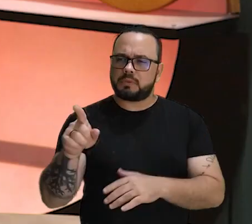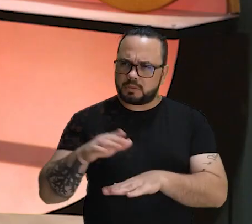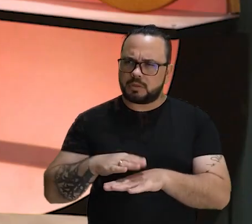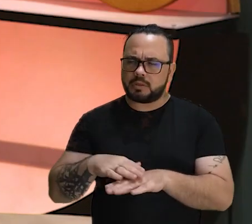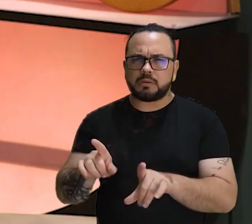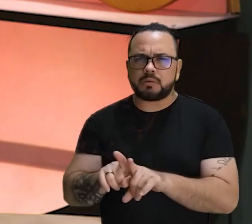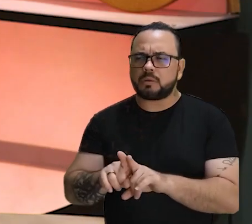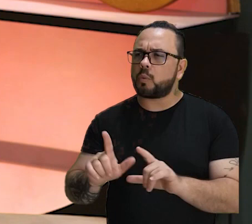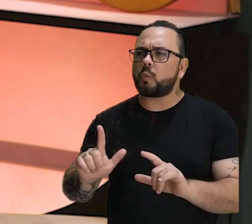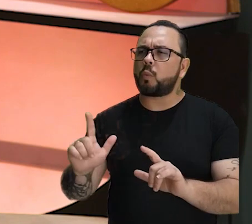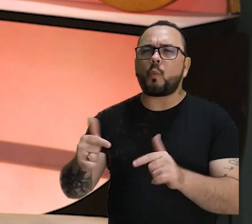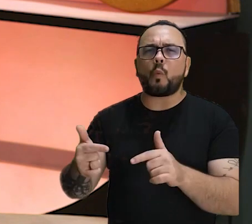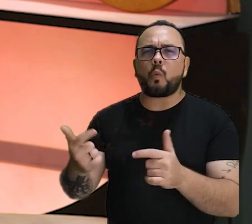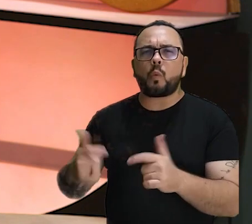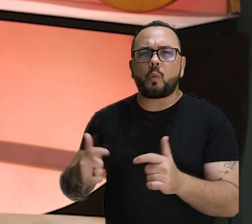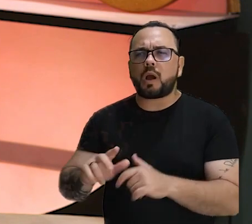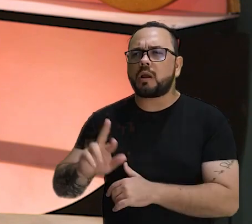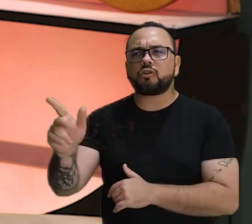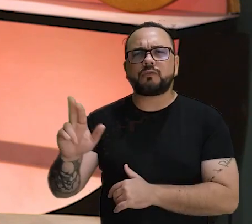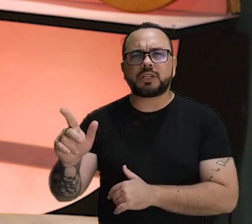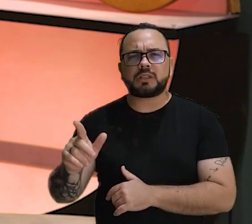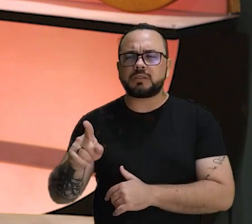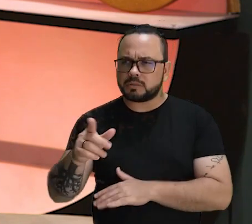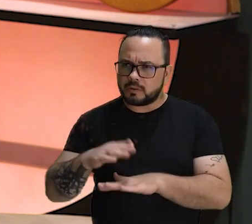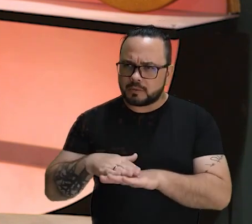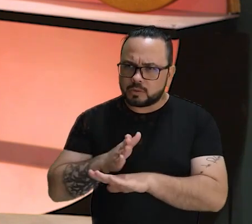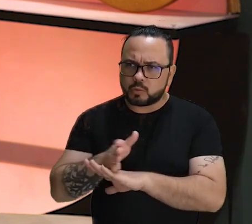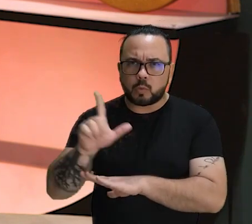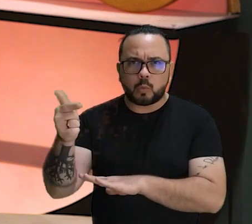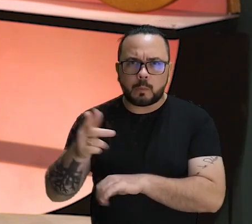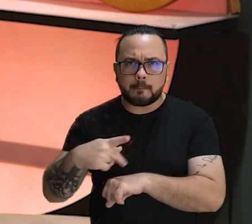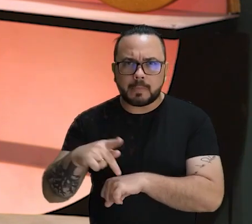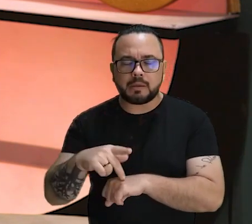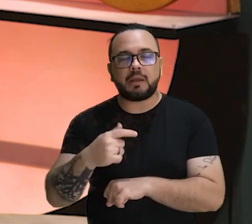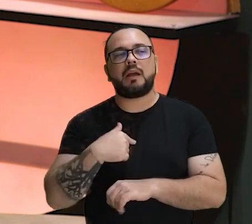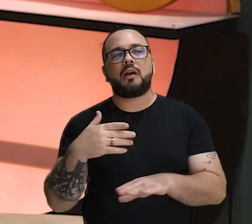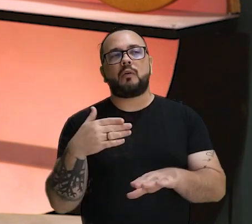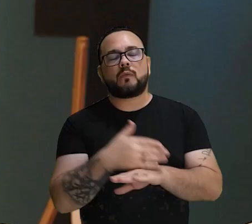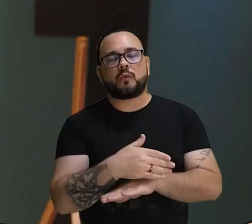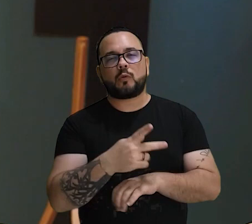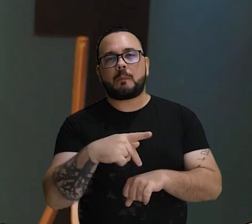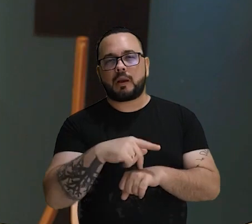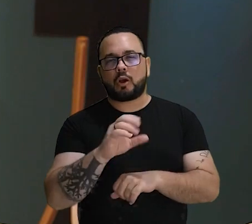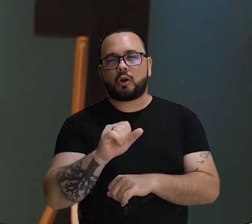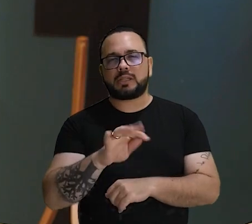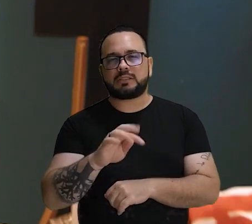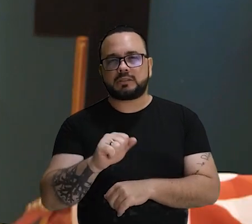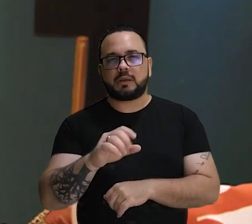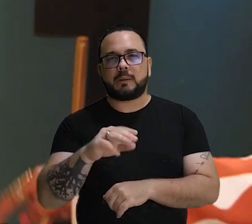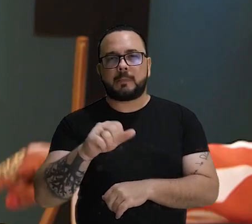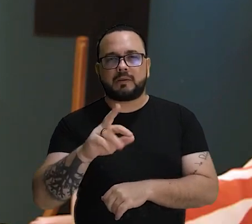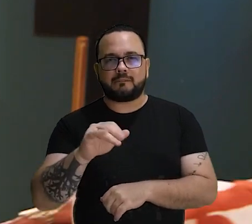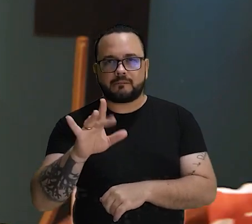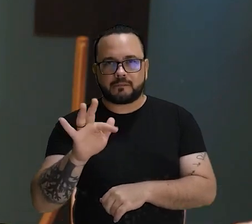não era na... Onde que era? Você tava... Você fez uma residência há pouco tempo atrás. Eu fui tocar na Costa do Marfim. Aí foi um festival de... Não,